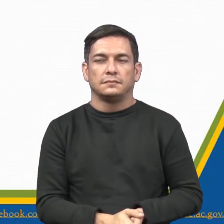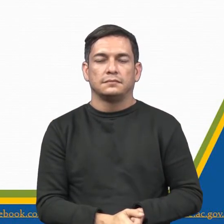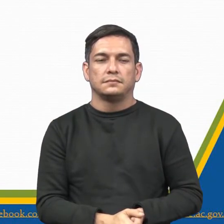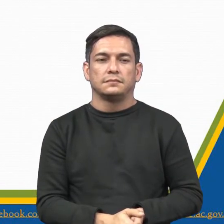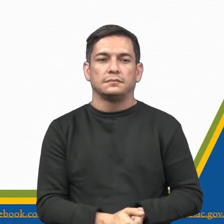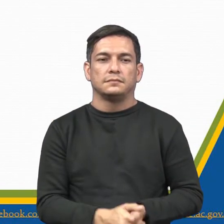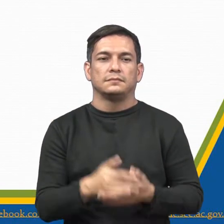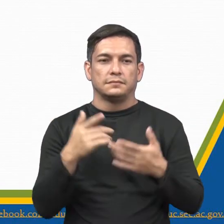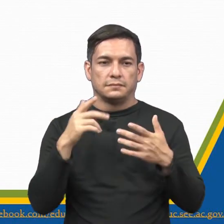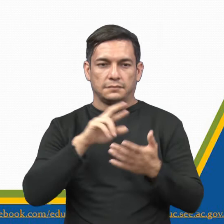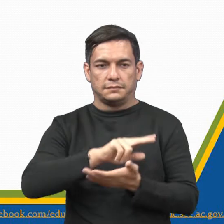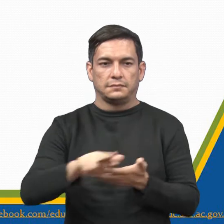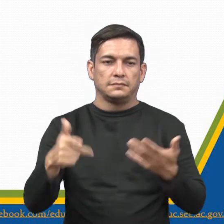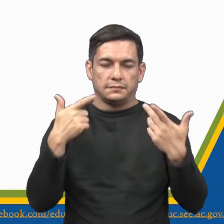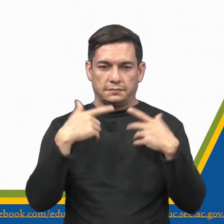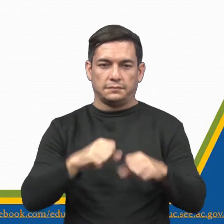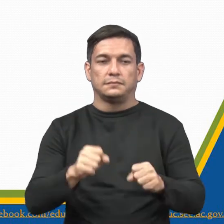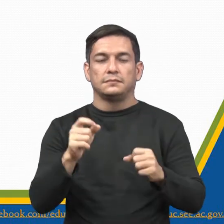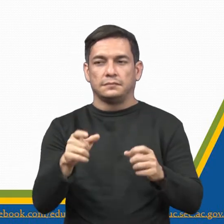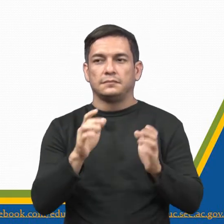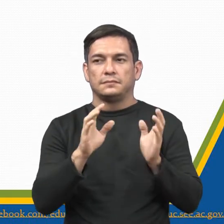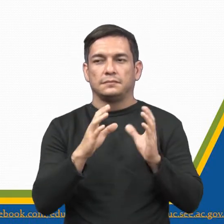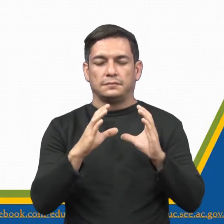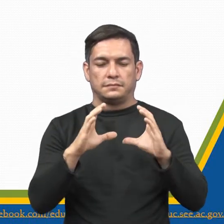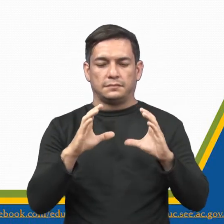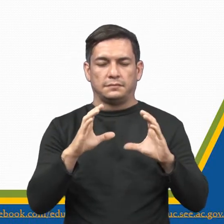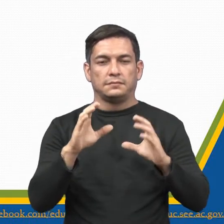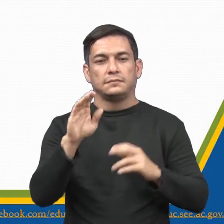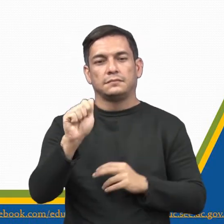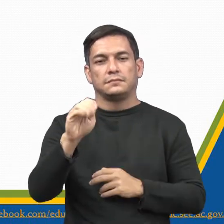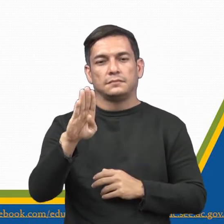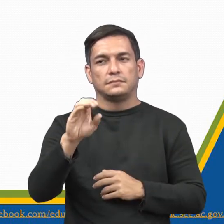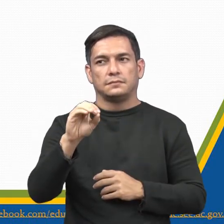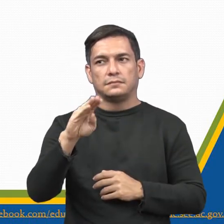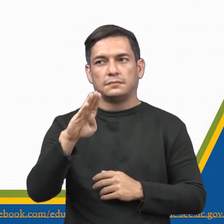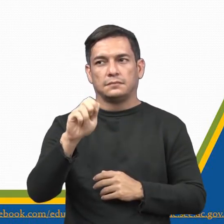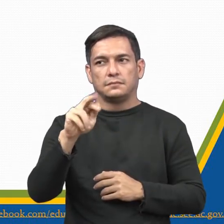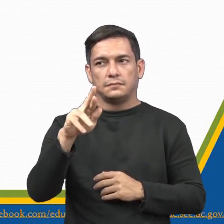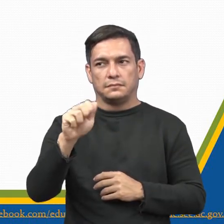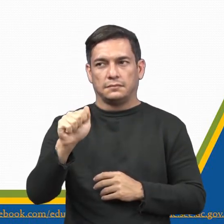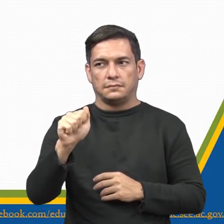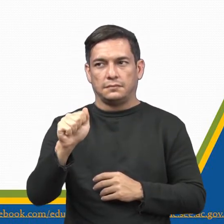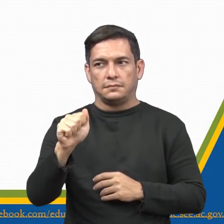Variação linguística. Olha só a abóbora. Fruto da